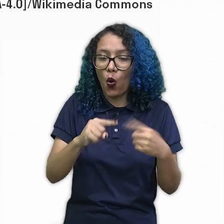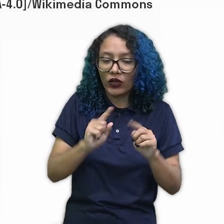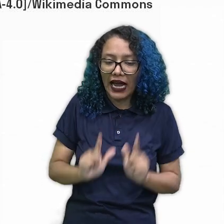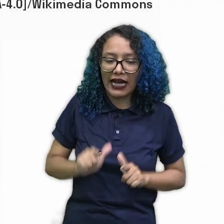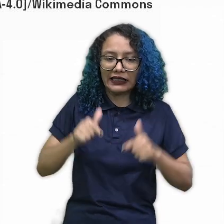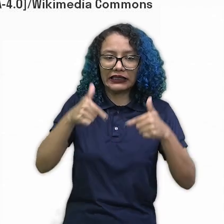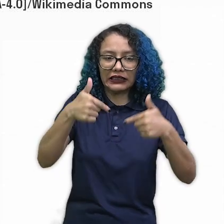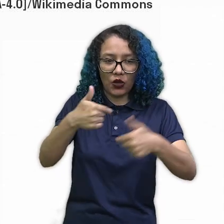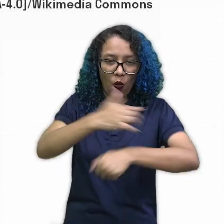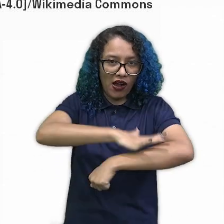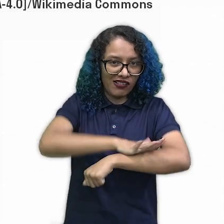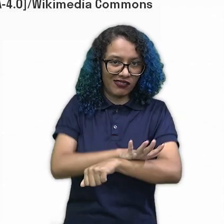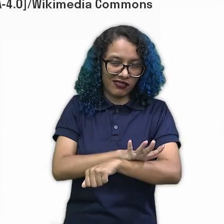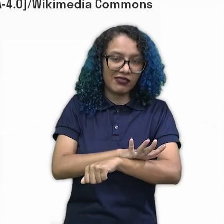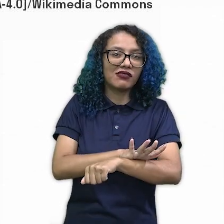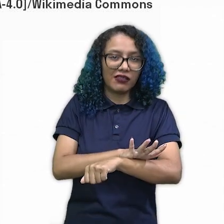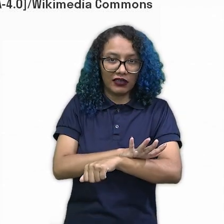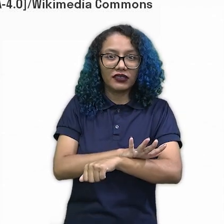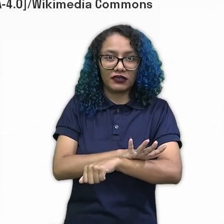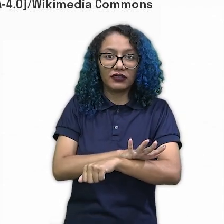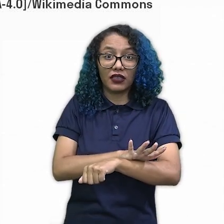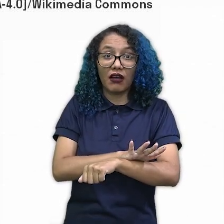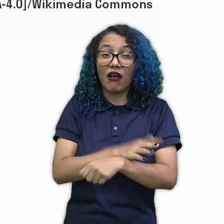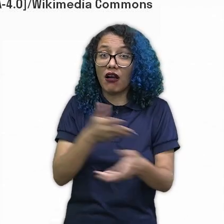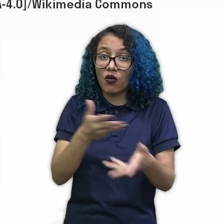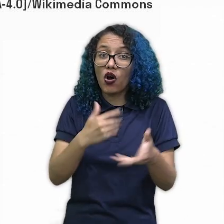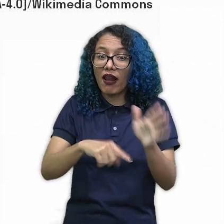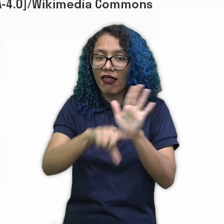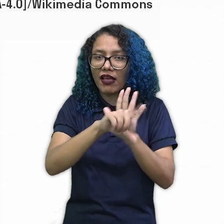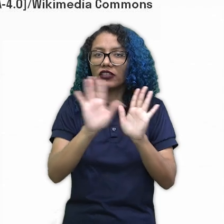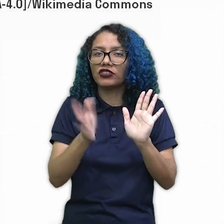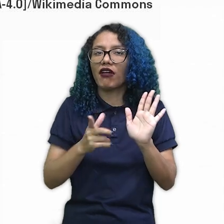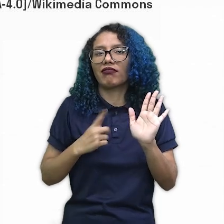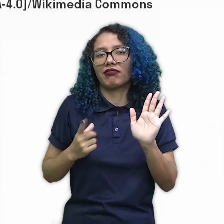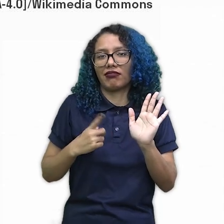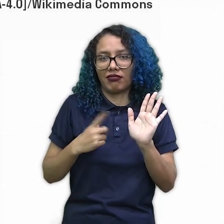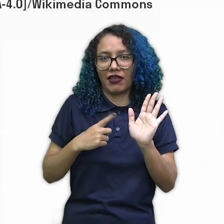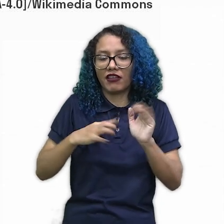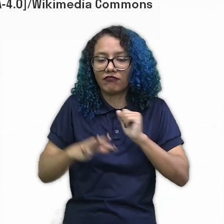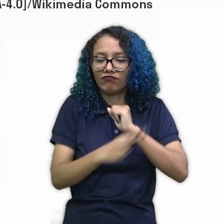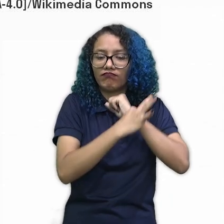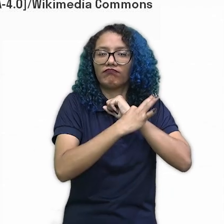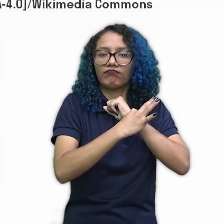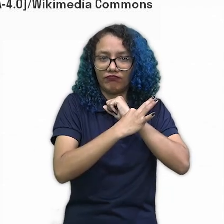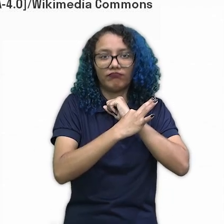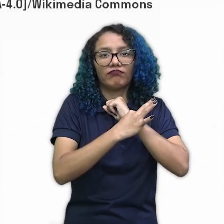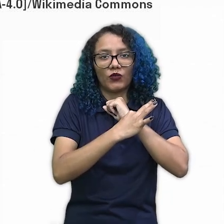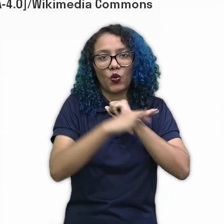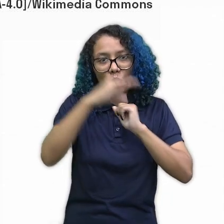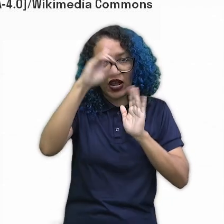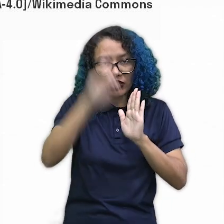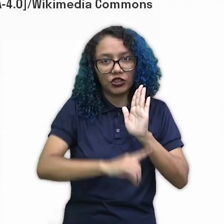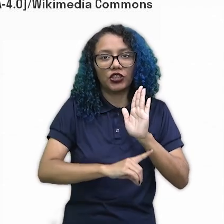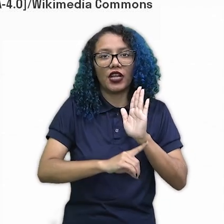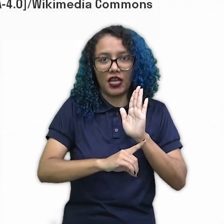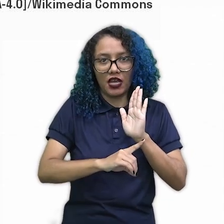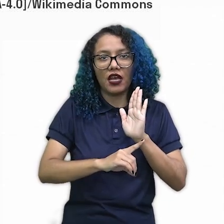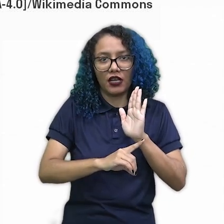racistas. Que esse que é o ponto, que hoje existem leis que ajudam, né, que fortalecem